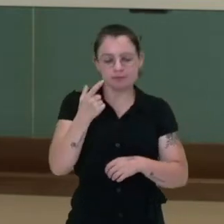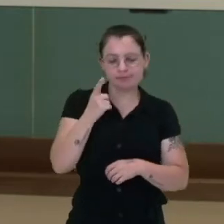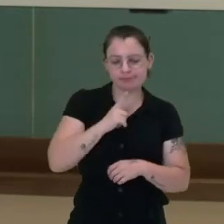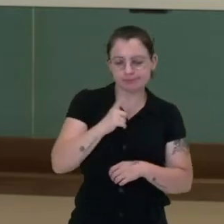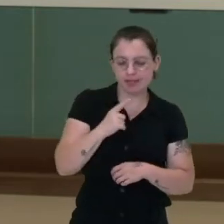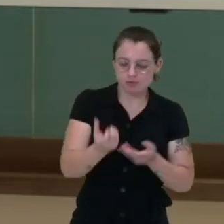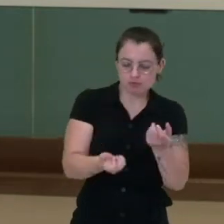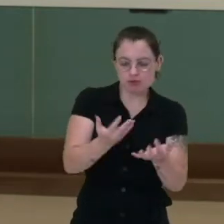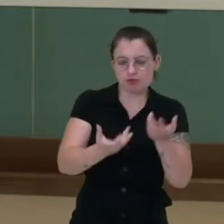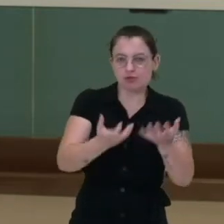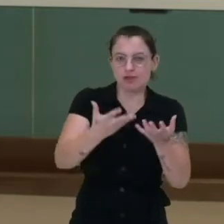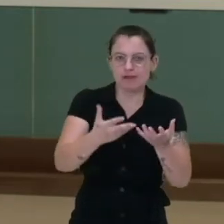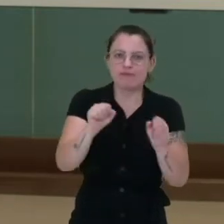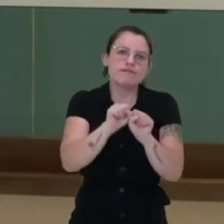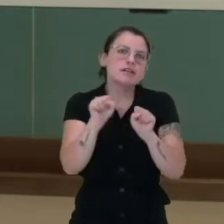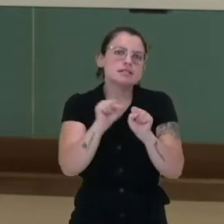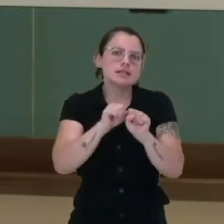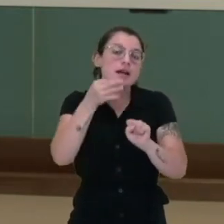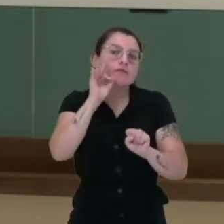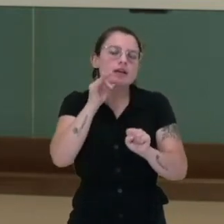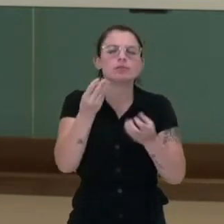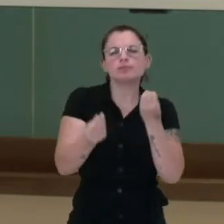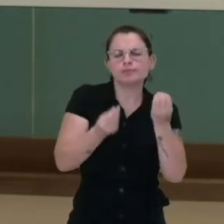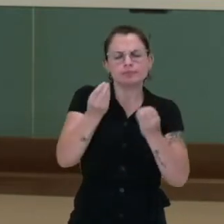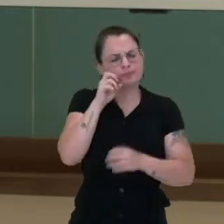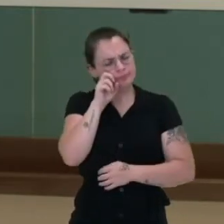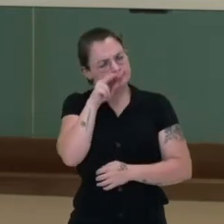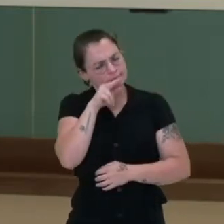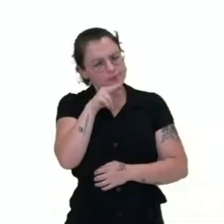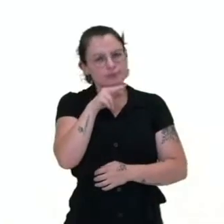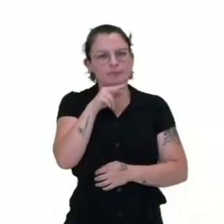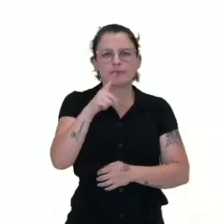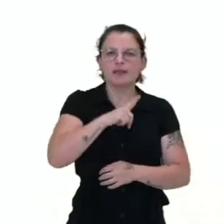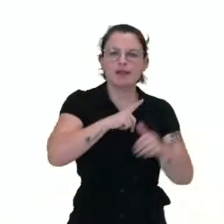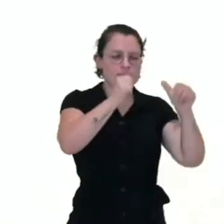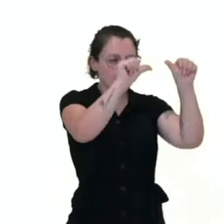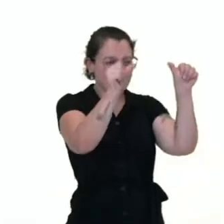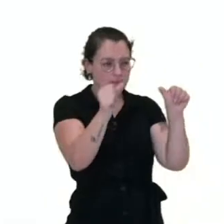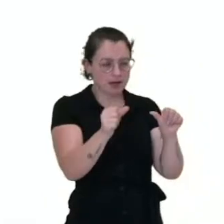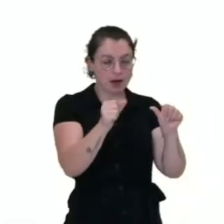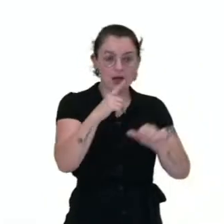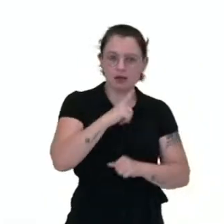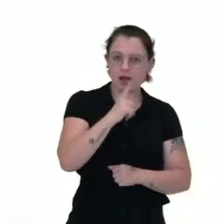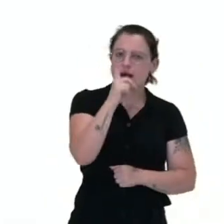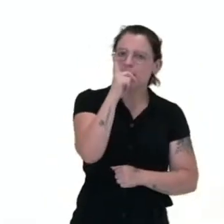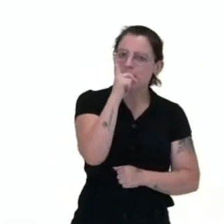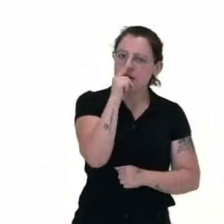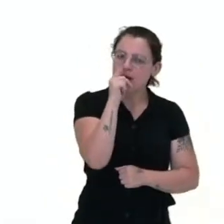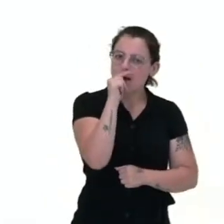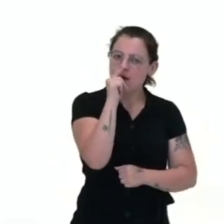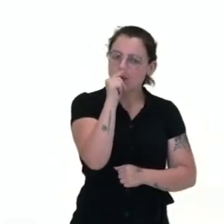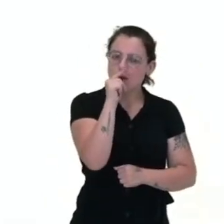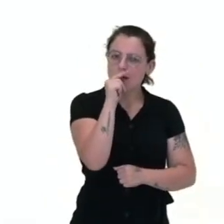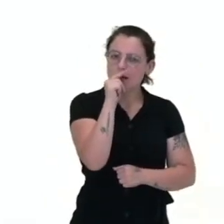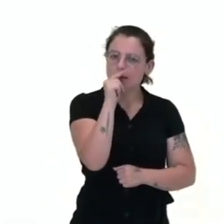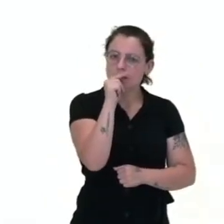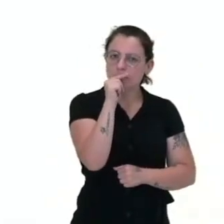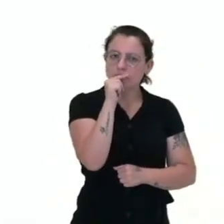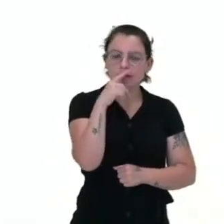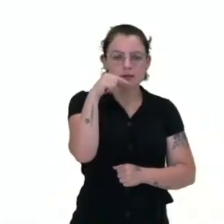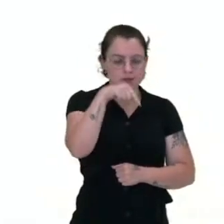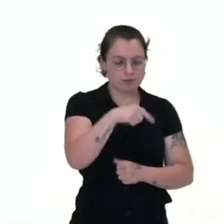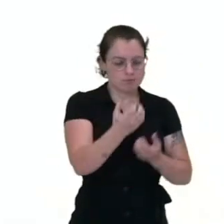água para fazer o café. Então repare na imagem, nós temos a água que foi colocada nessa panela e ela está